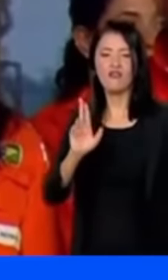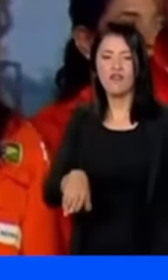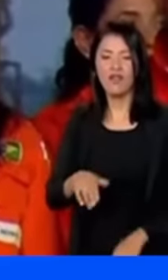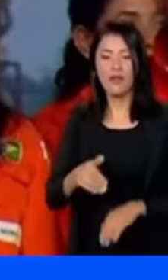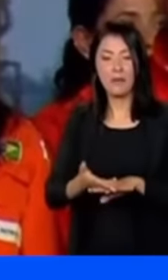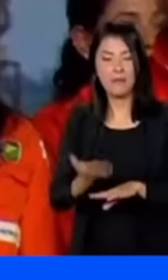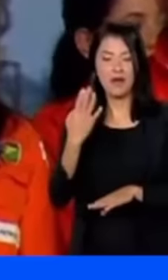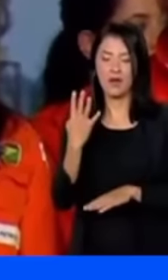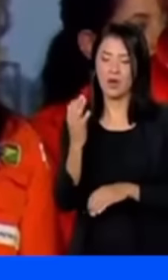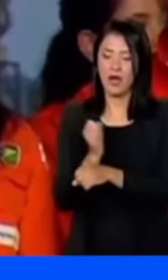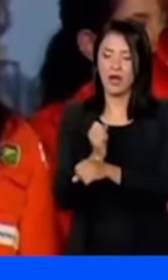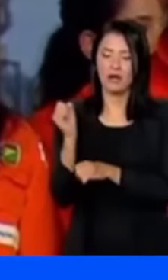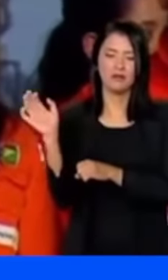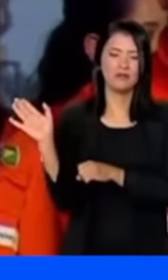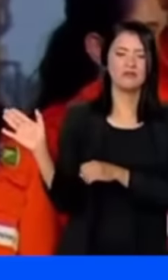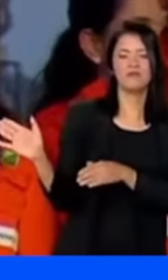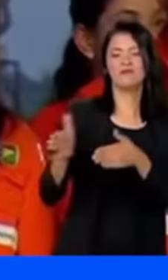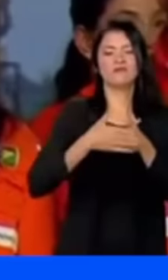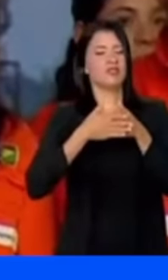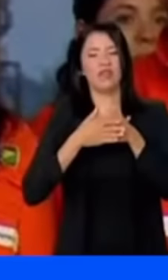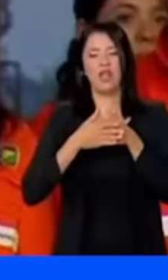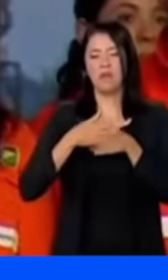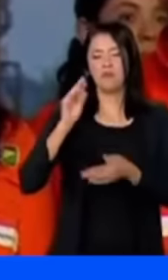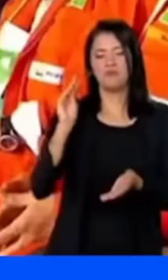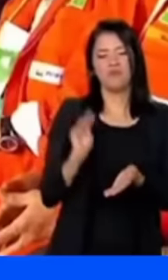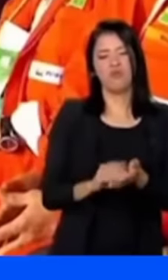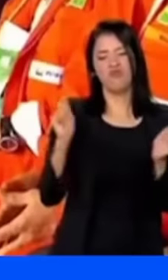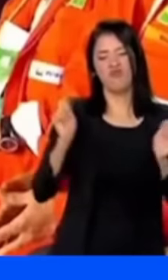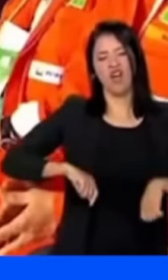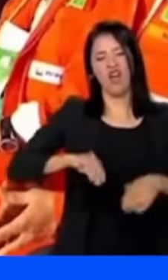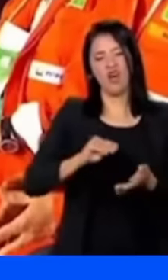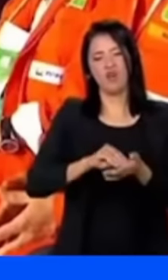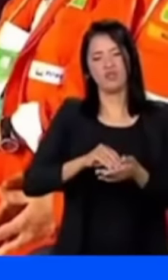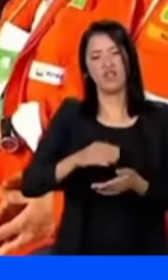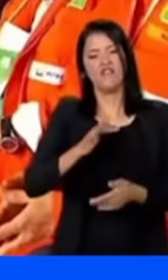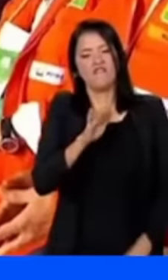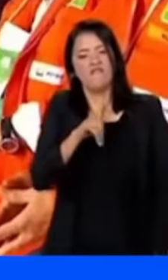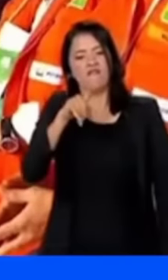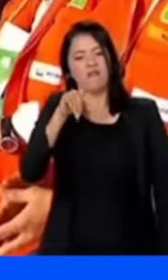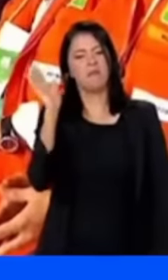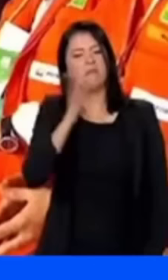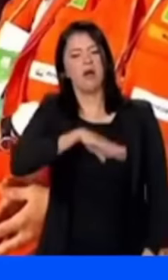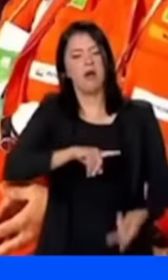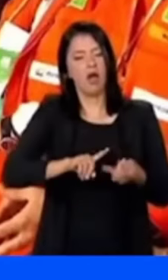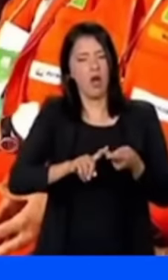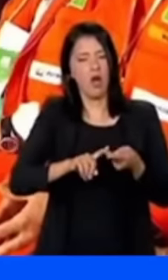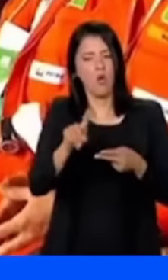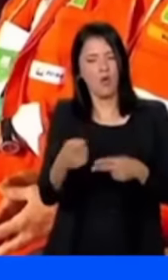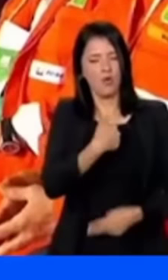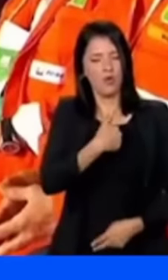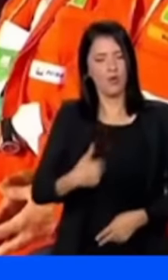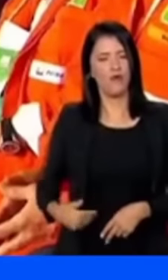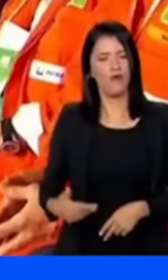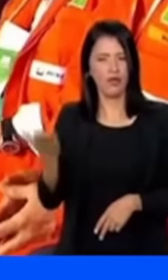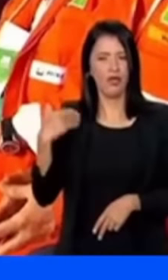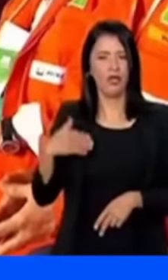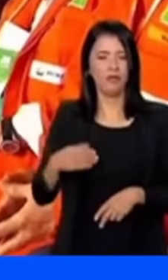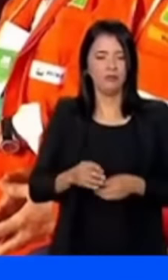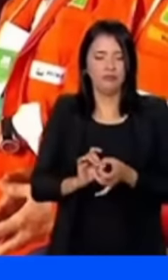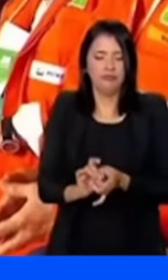4 anos por incompetência, má fé e entreguismo do governo anterior. Foi